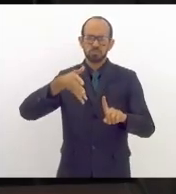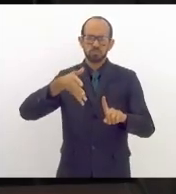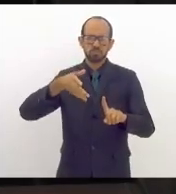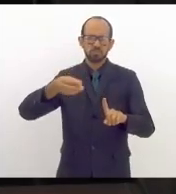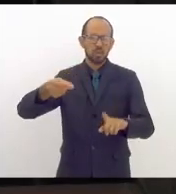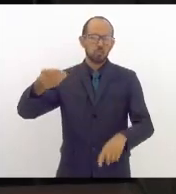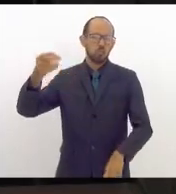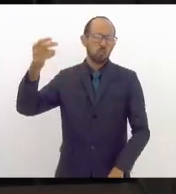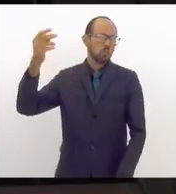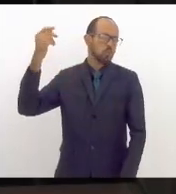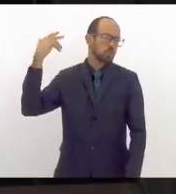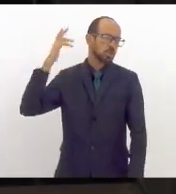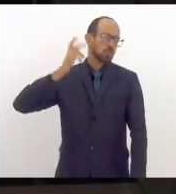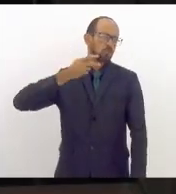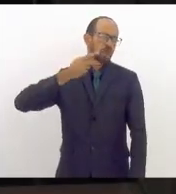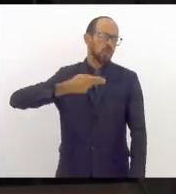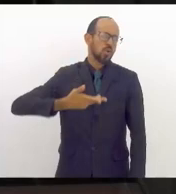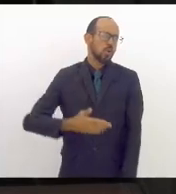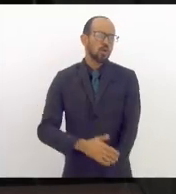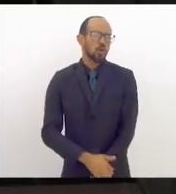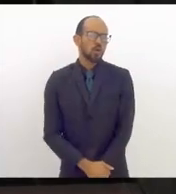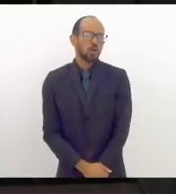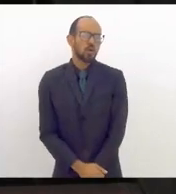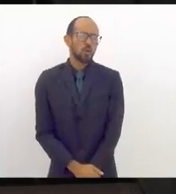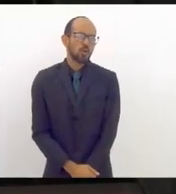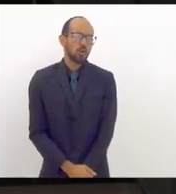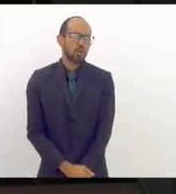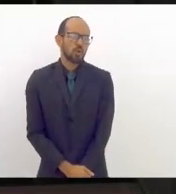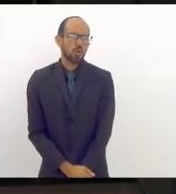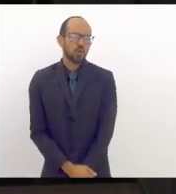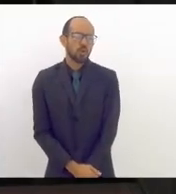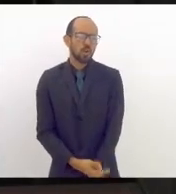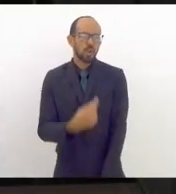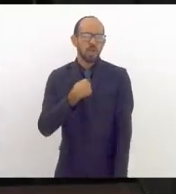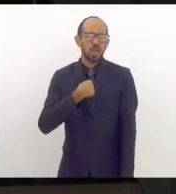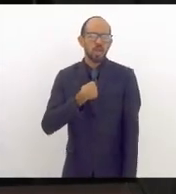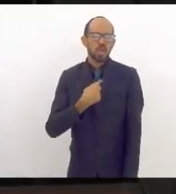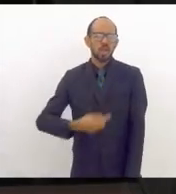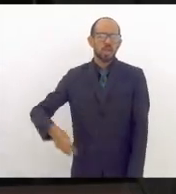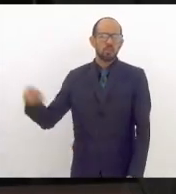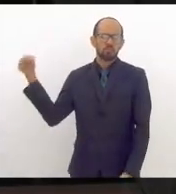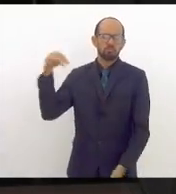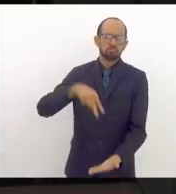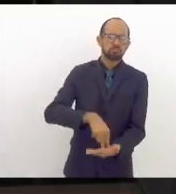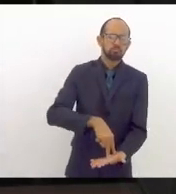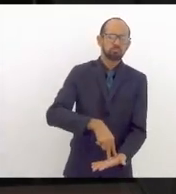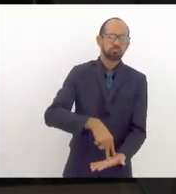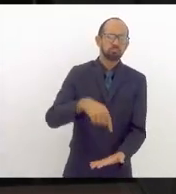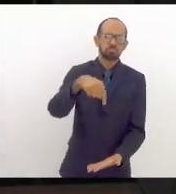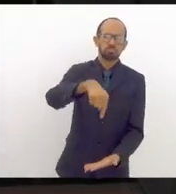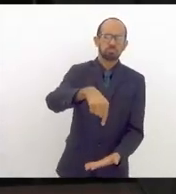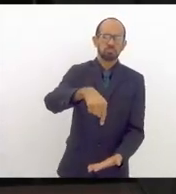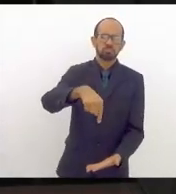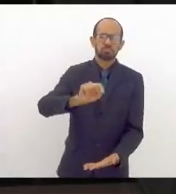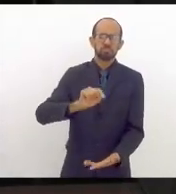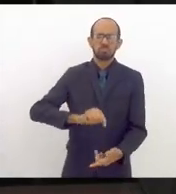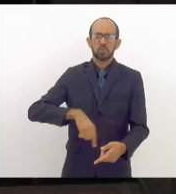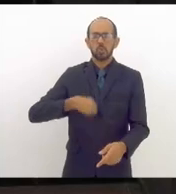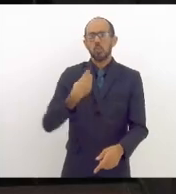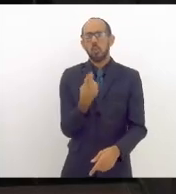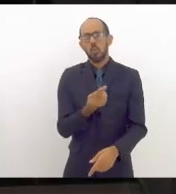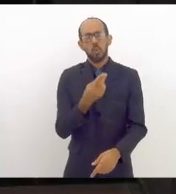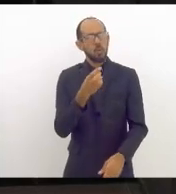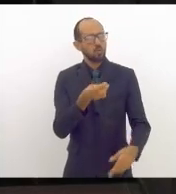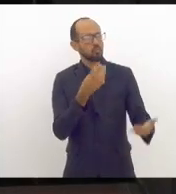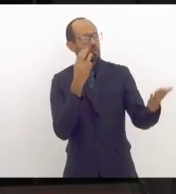O que que é alguma vez por exemplo eu culpei esta Tribuna ou Deputado Valdete